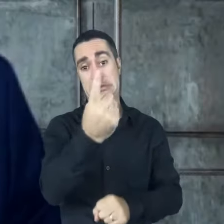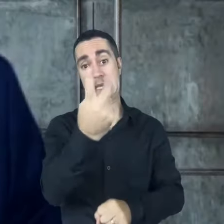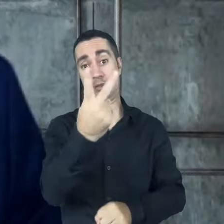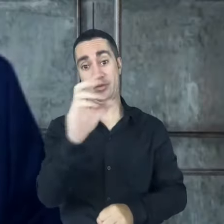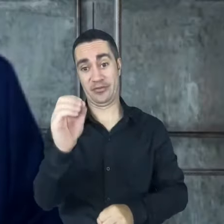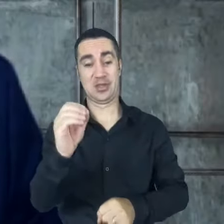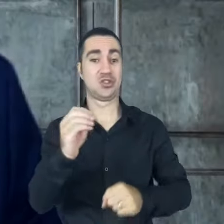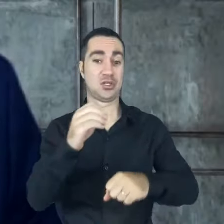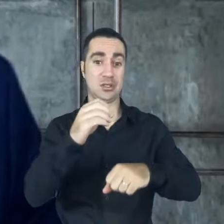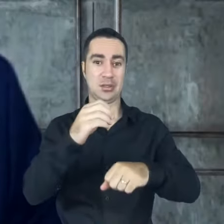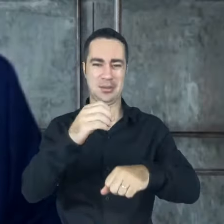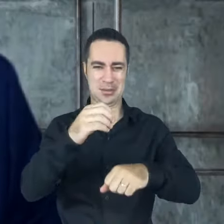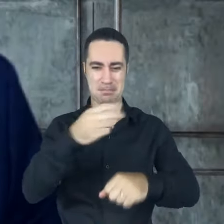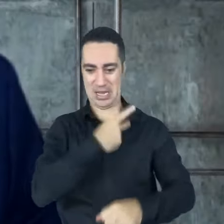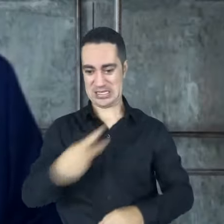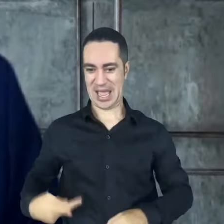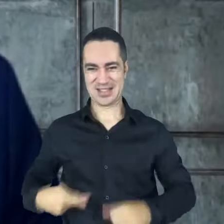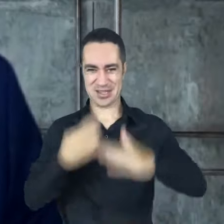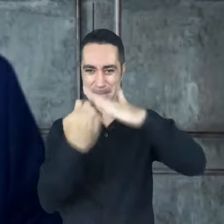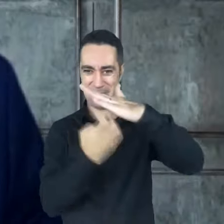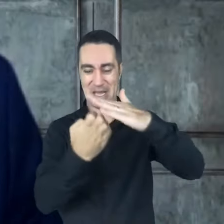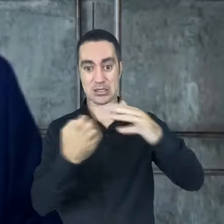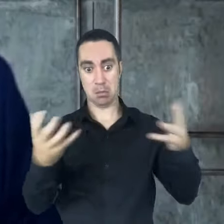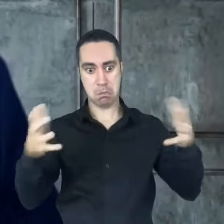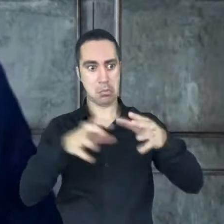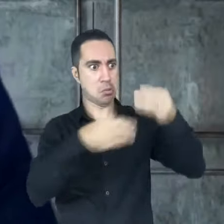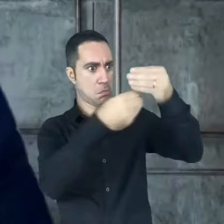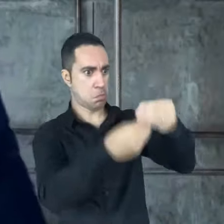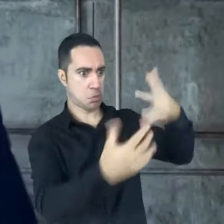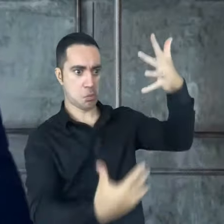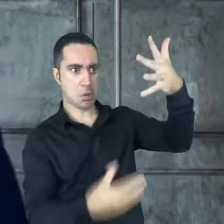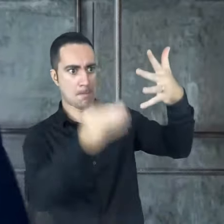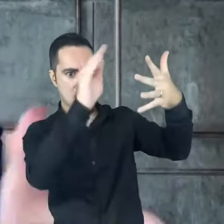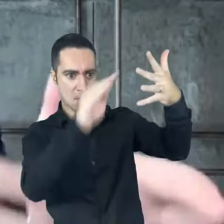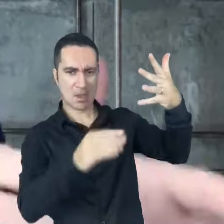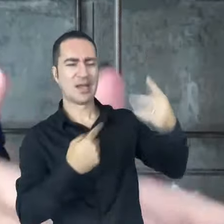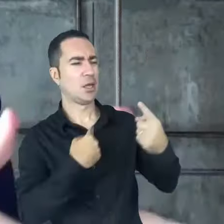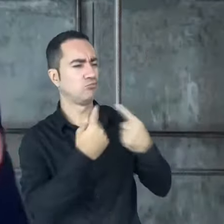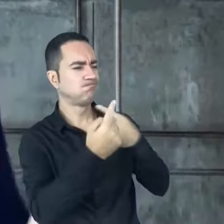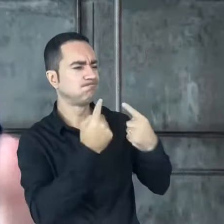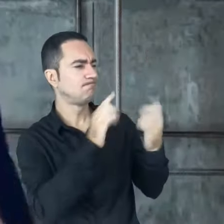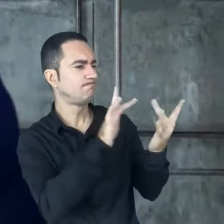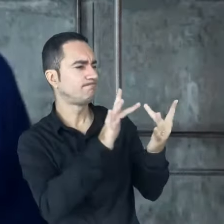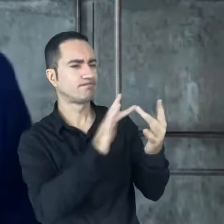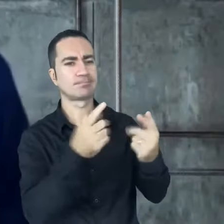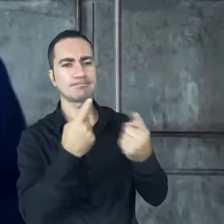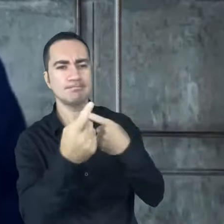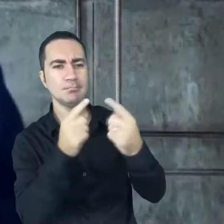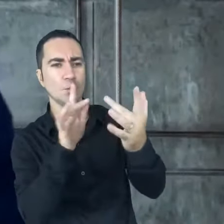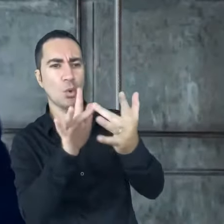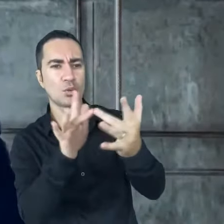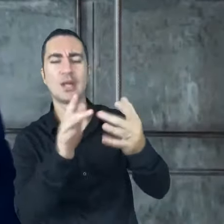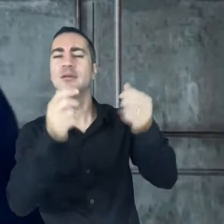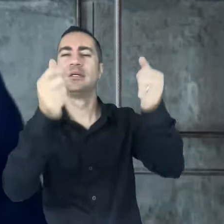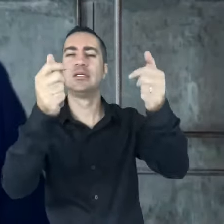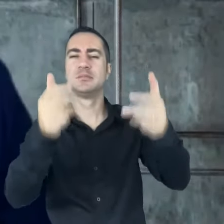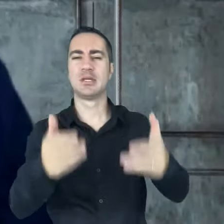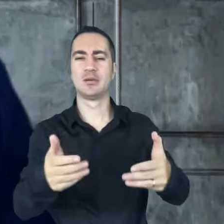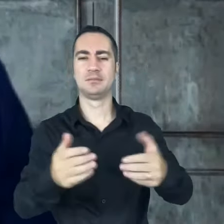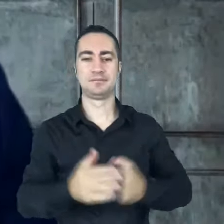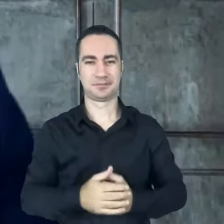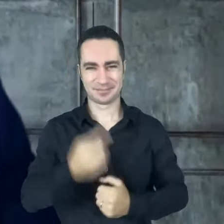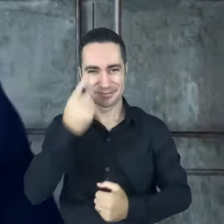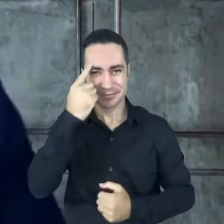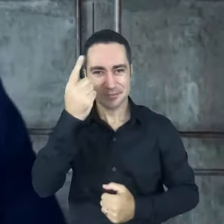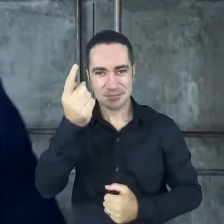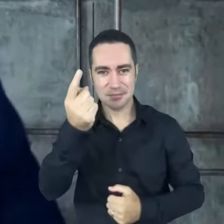que eu converso com os CEOs é que, assim como a gente viu que vão cobrar os governos, é claro que vão cobrar as